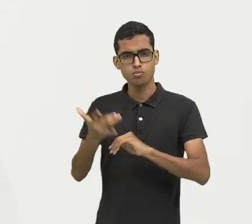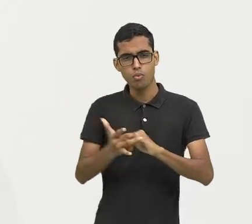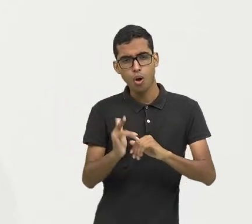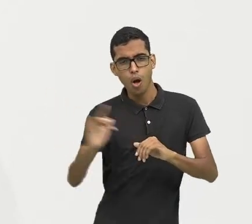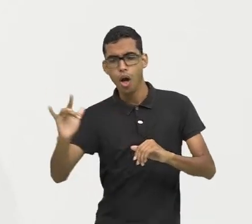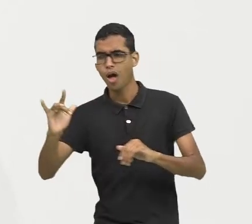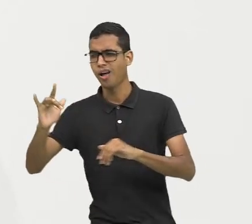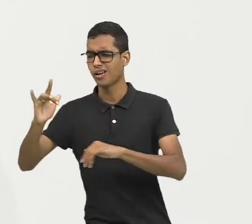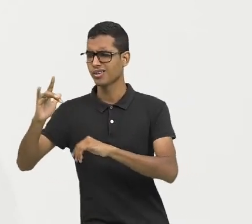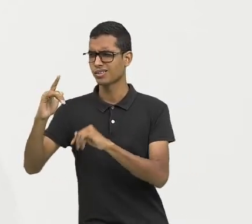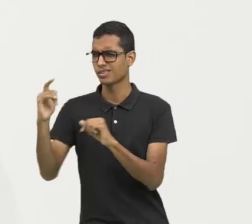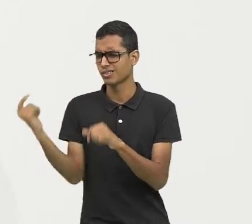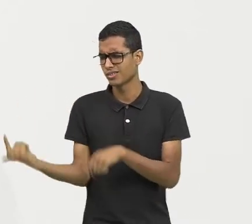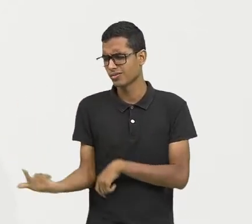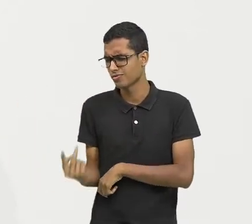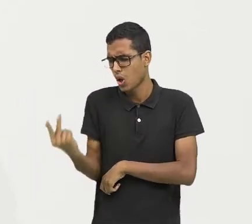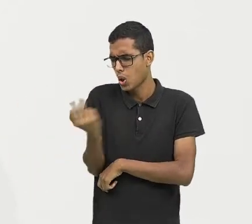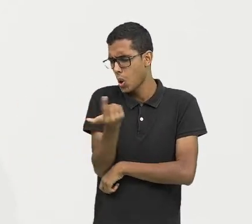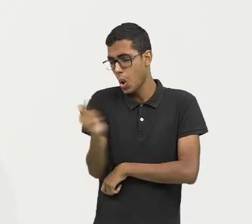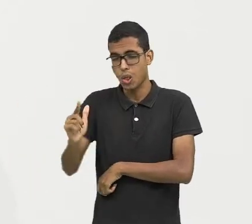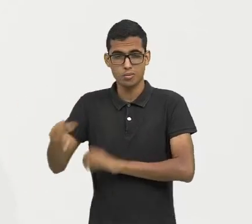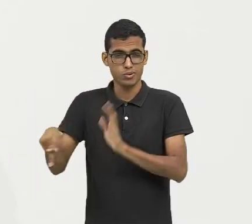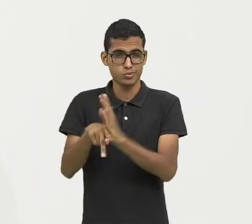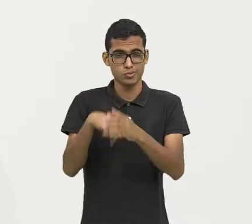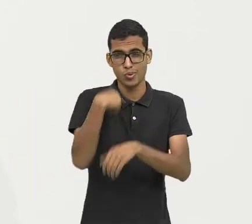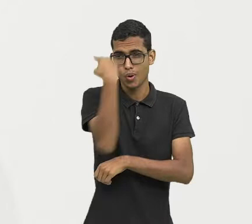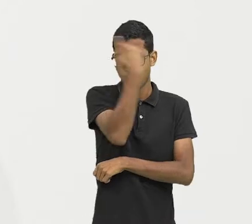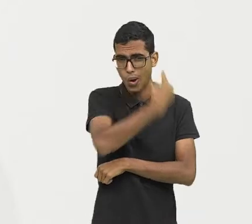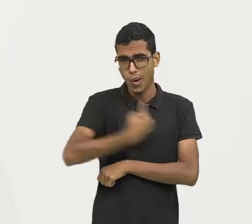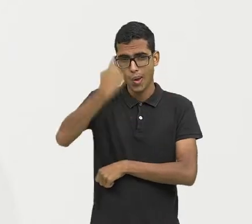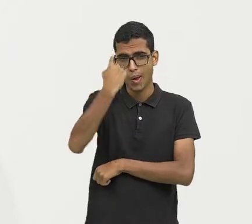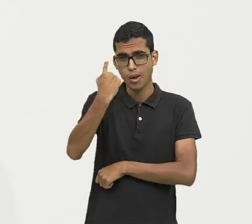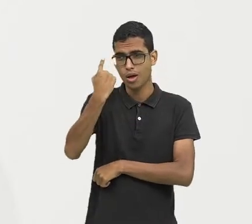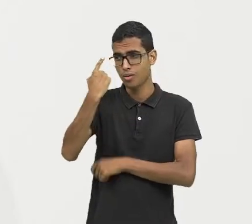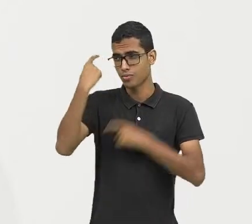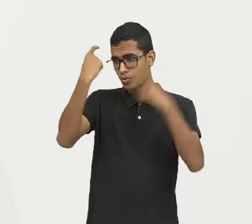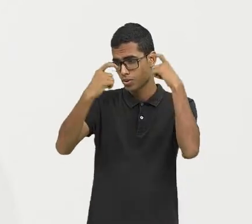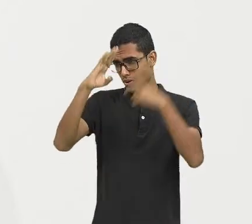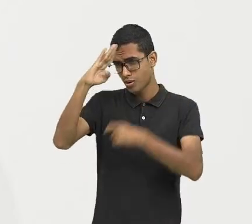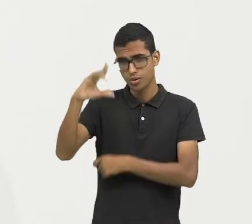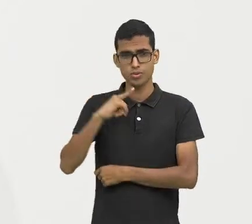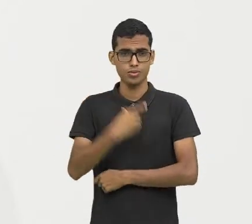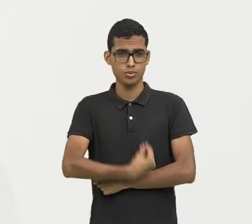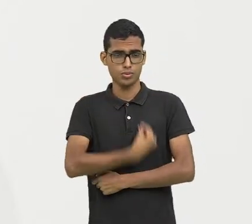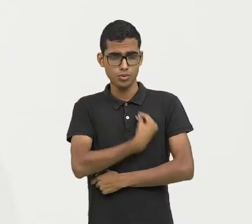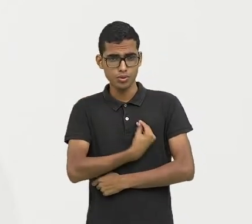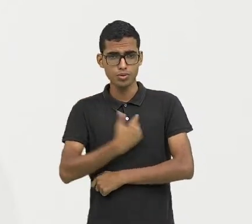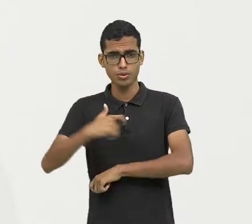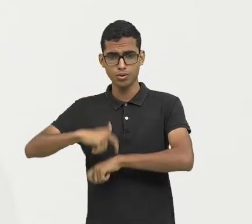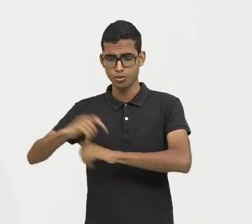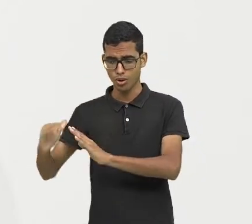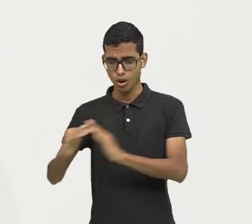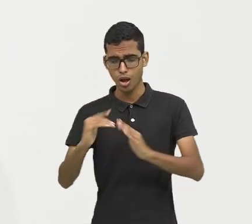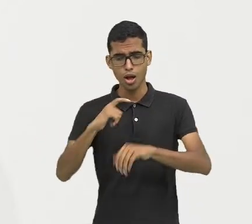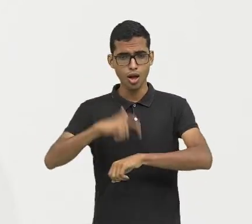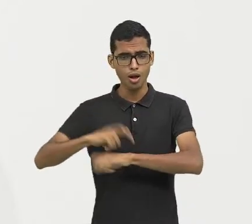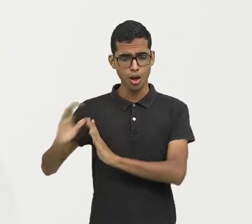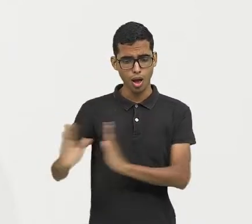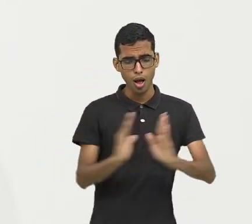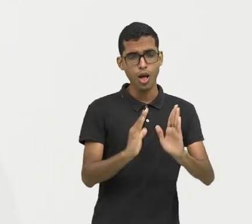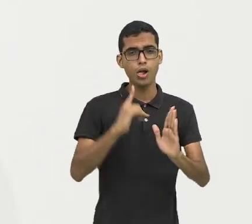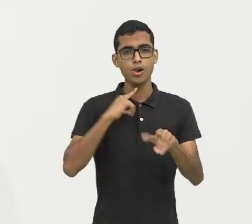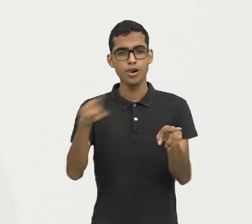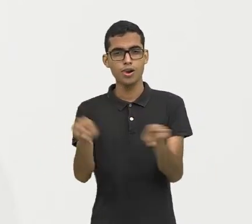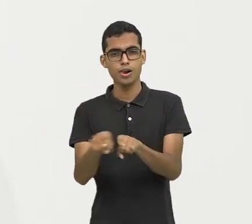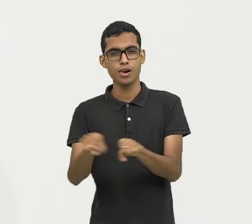horas. Então, qual seria a maior preocupação deste eu lírico? Em viver cada momento. A gente tem até aquela ideia do